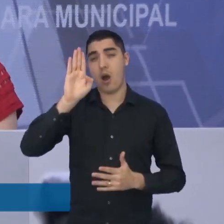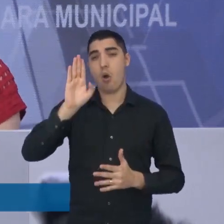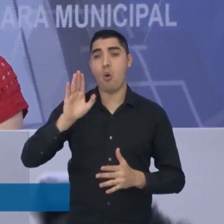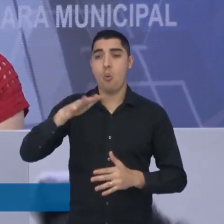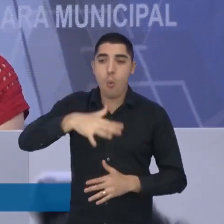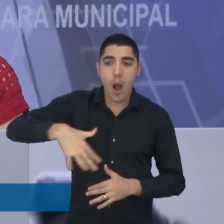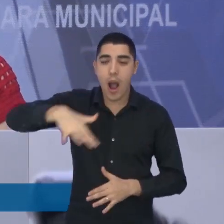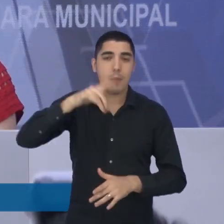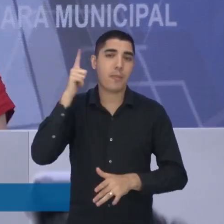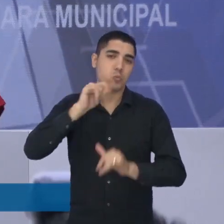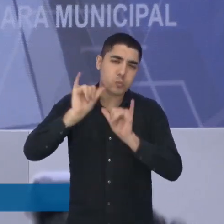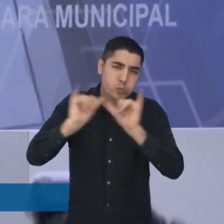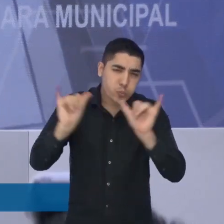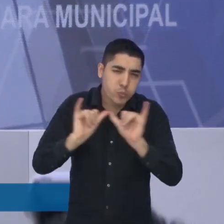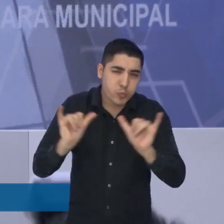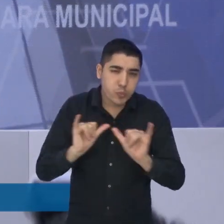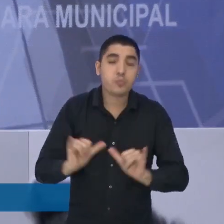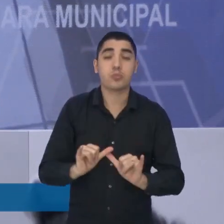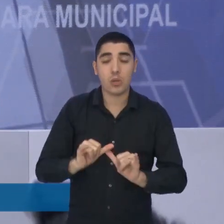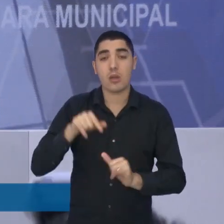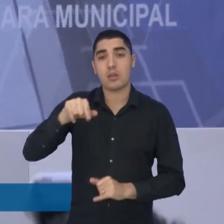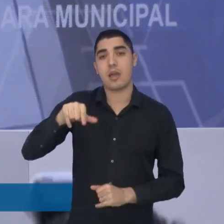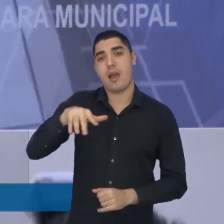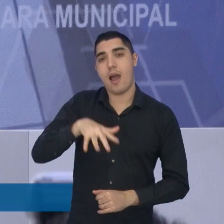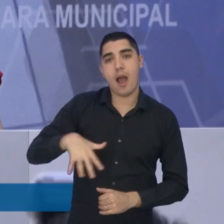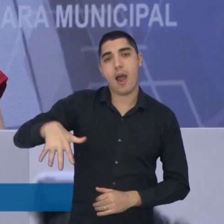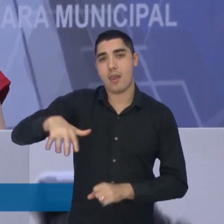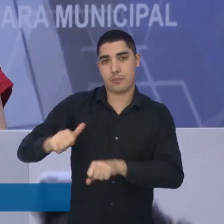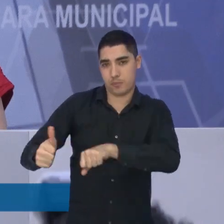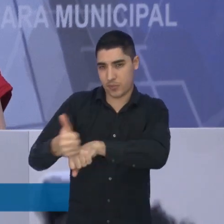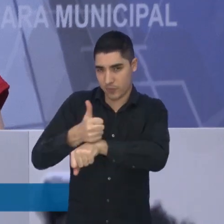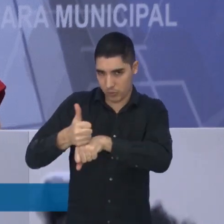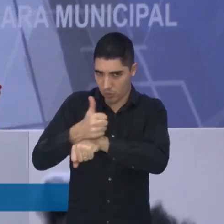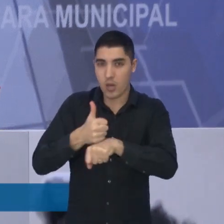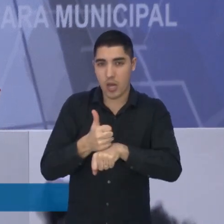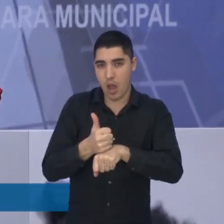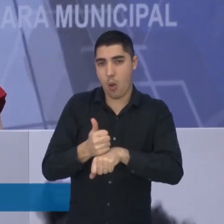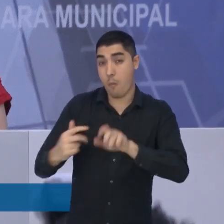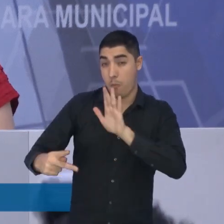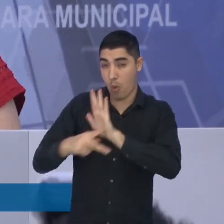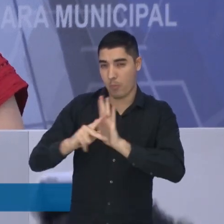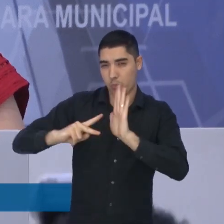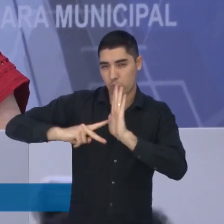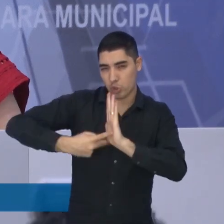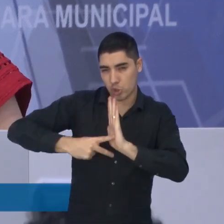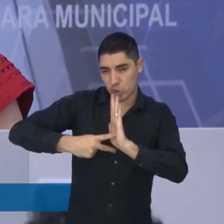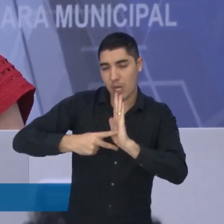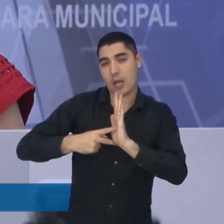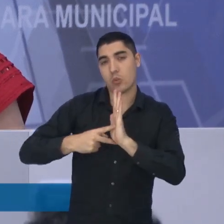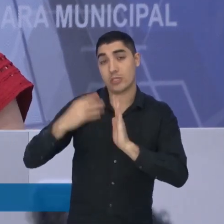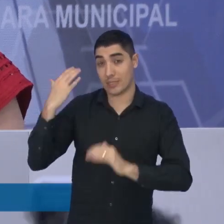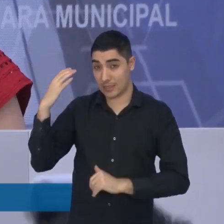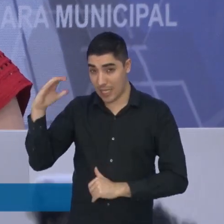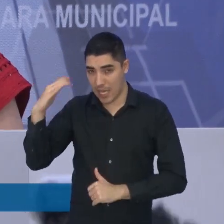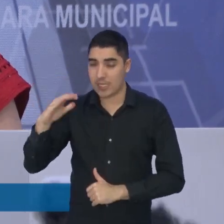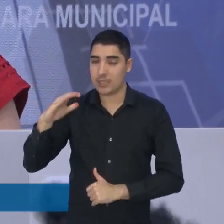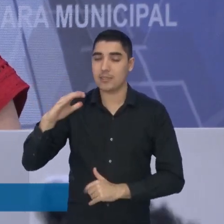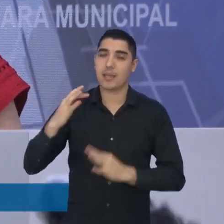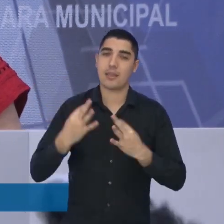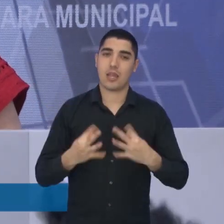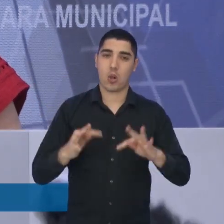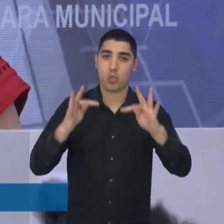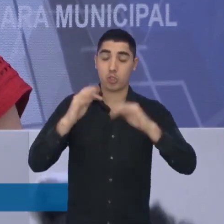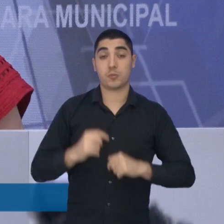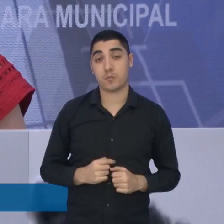dos assuntos de interesse das carreiras representadas pelo Sindicato de Ciência e Tecnologia. Para o